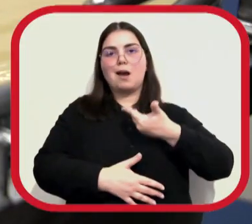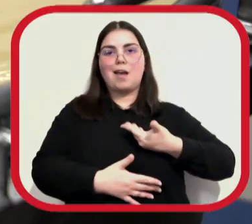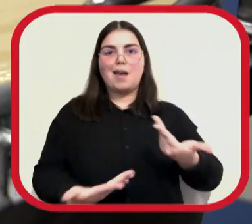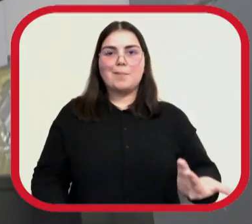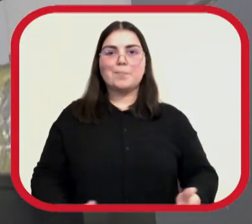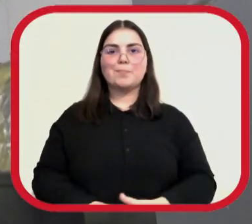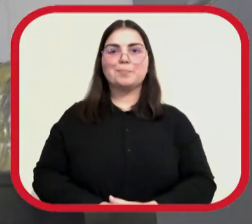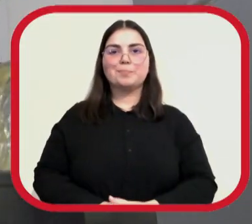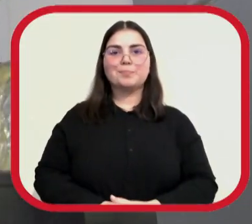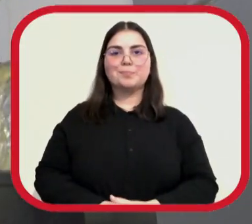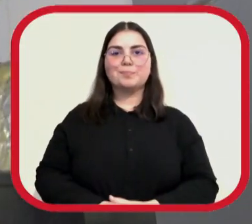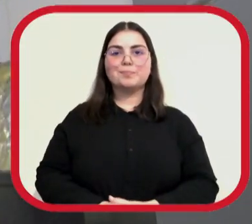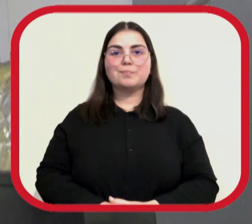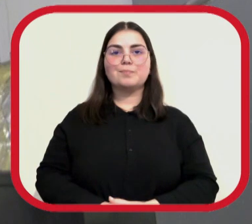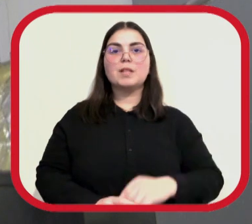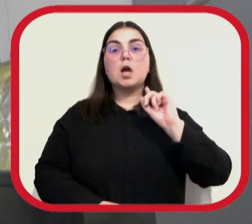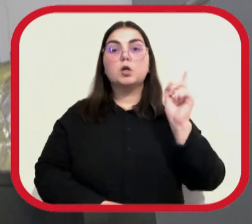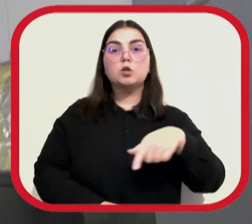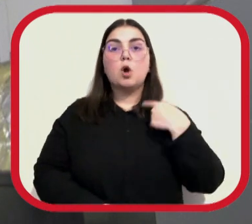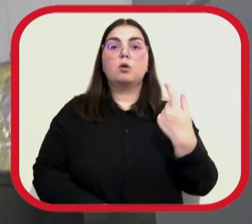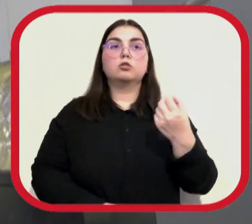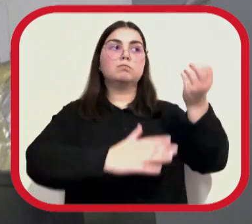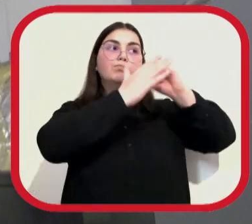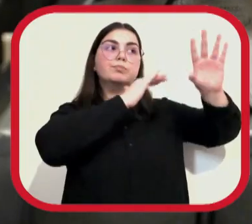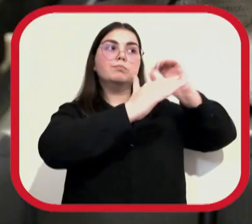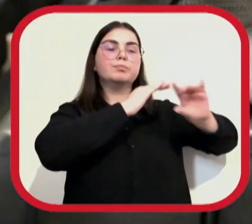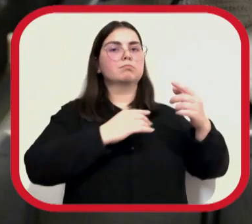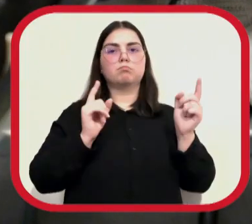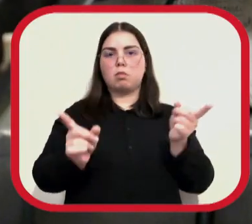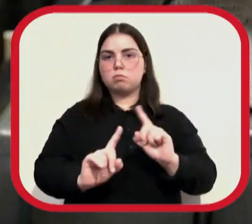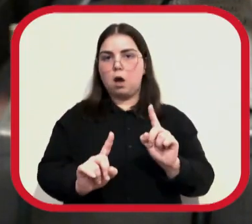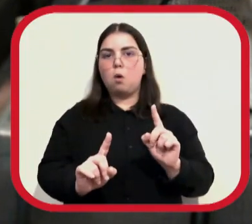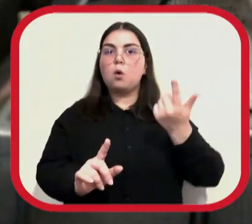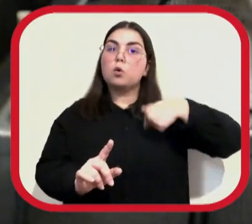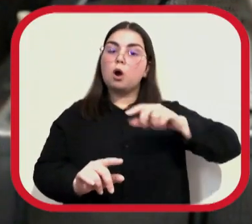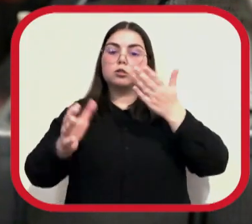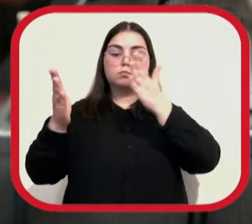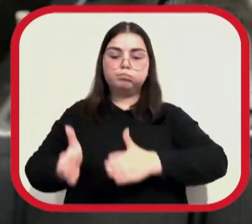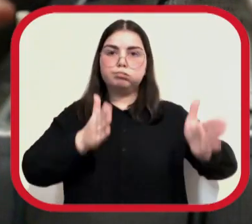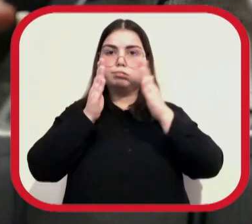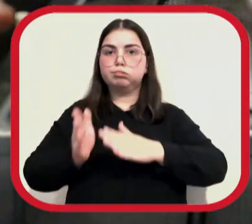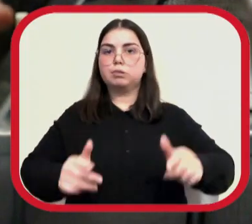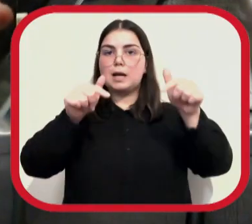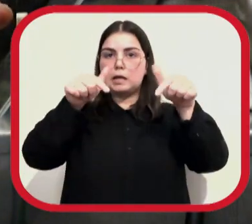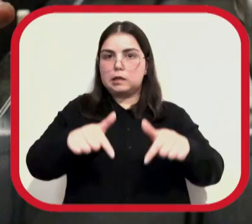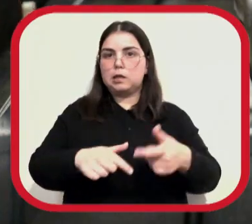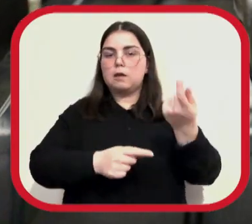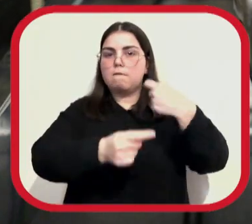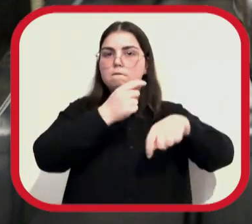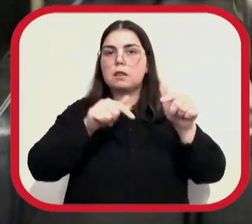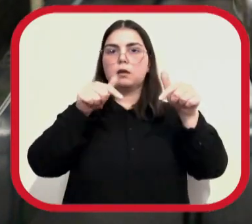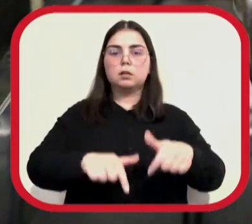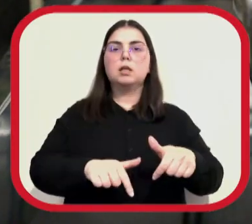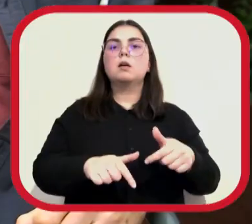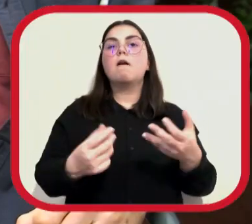hoje. Nós não exportamos de todo. A produção que nós fazemos é exclusivamente para venda aqui